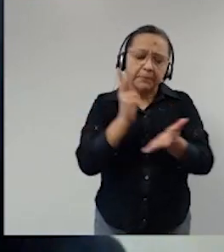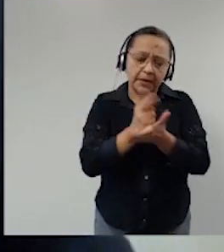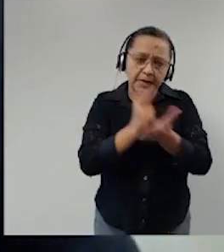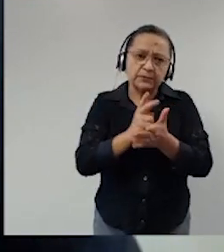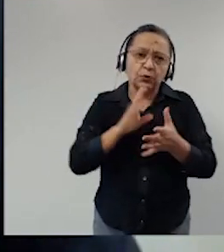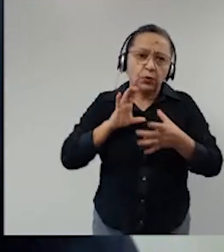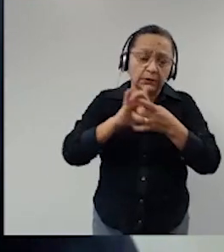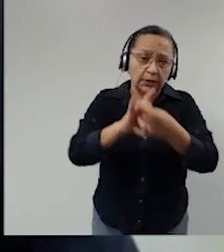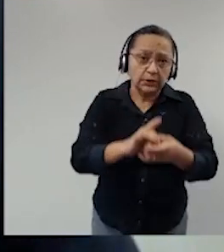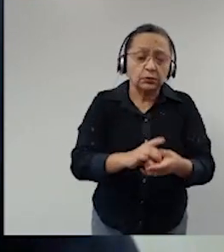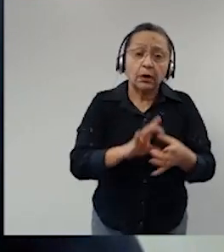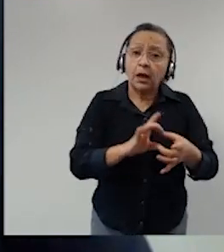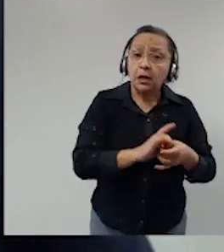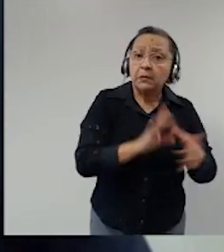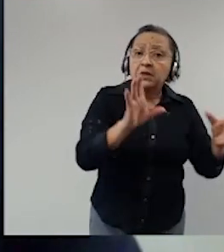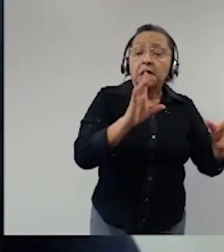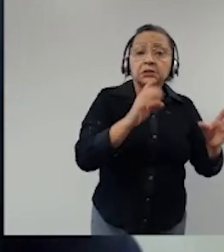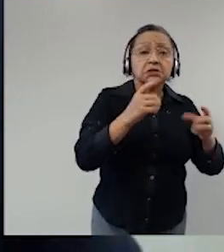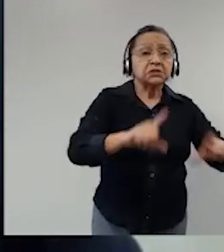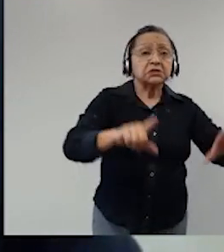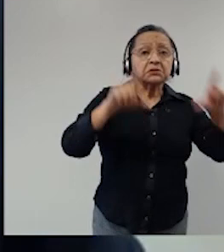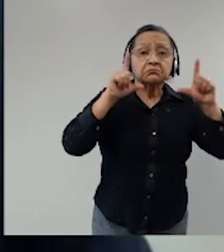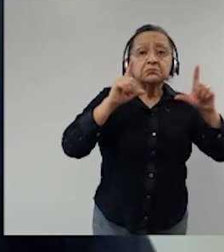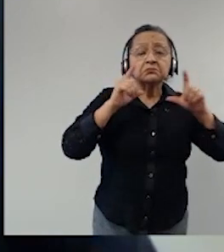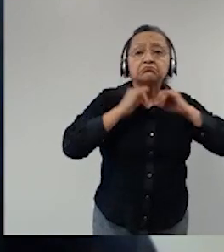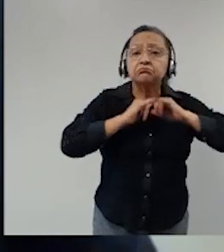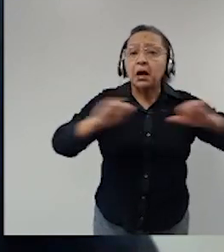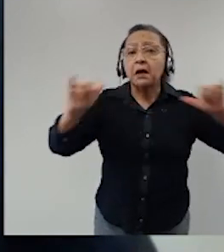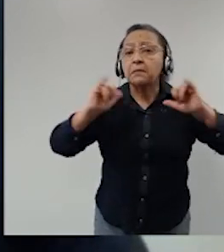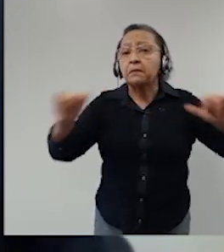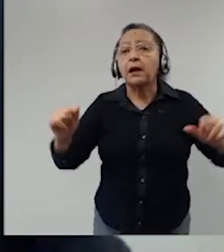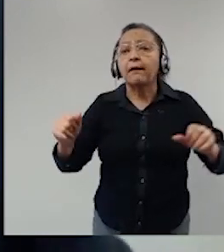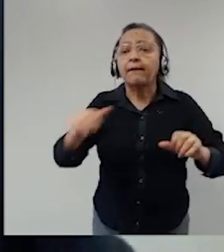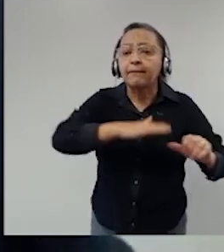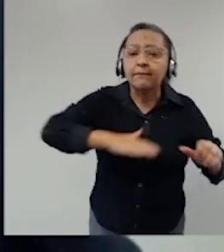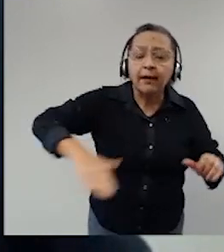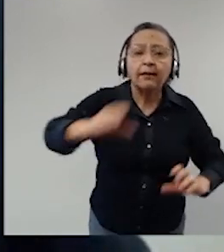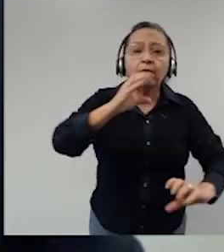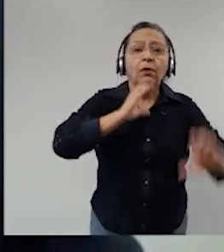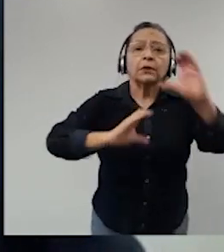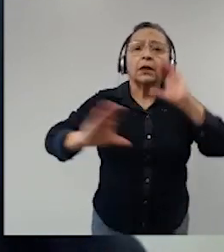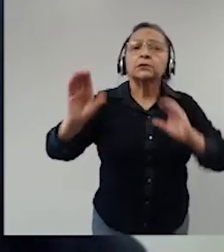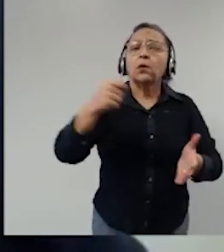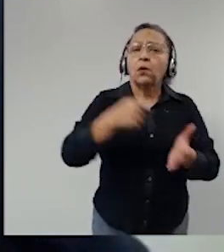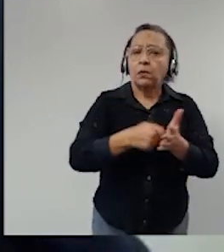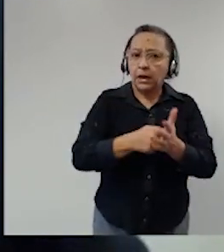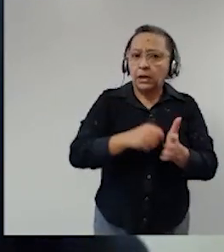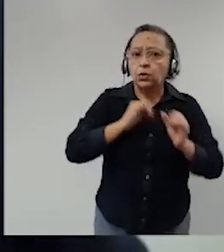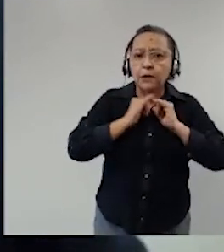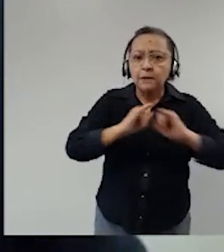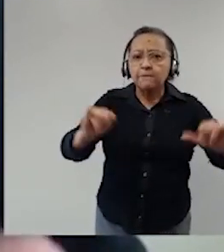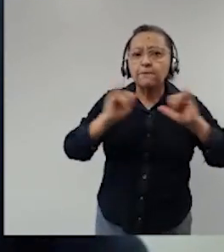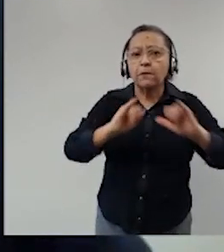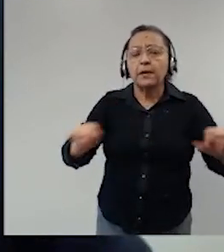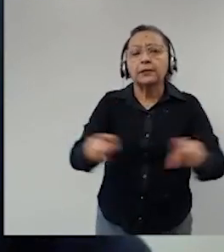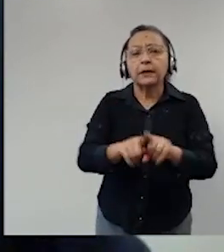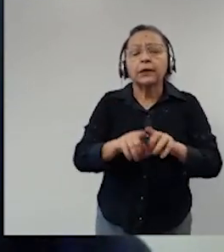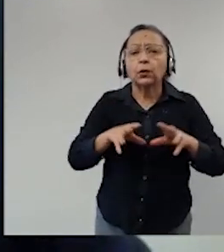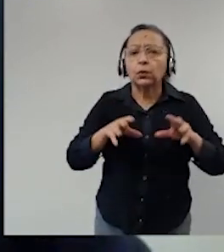expressão, a liberdade, por exemplo, dos meios de comunicação em informar, né? E aí com todas as